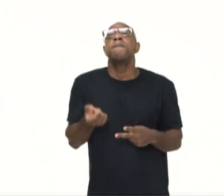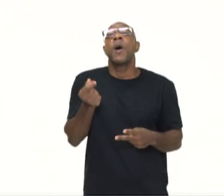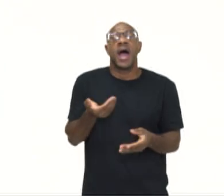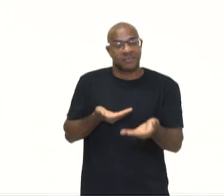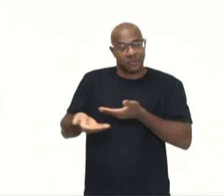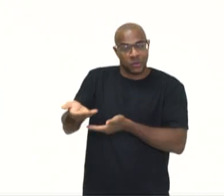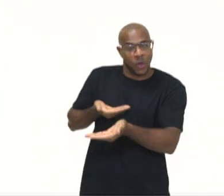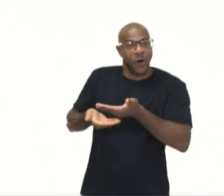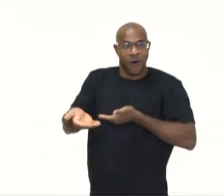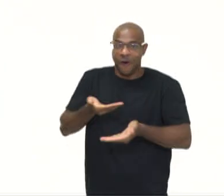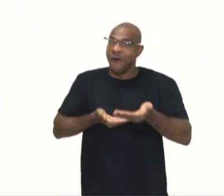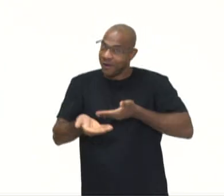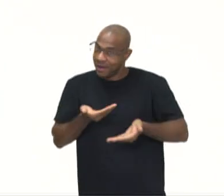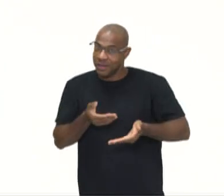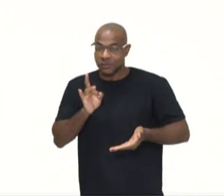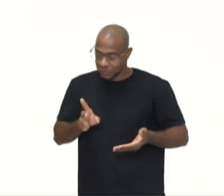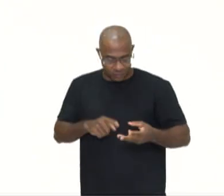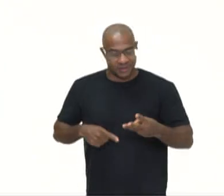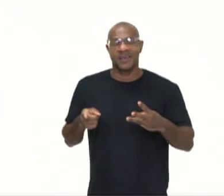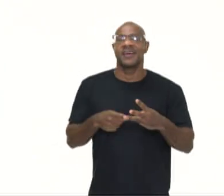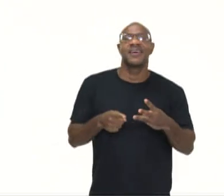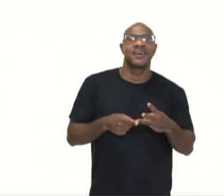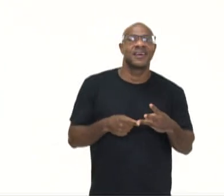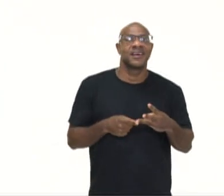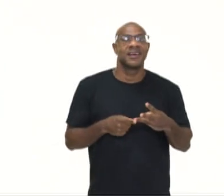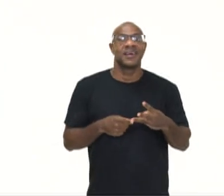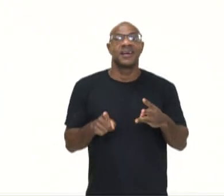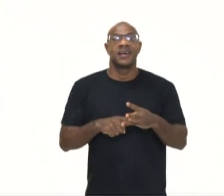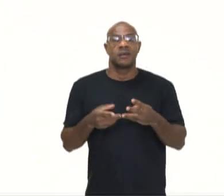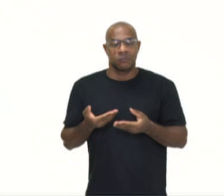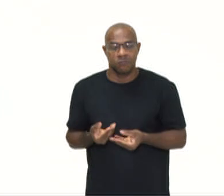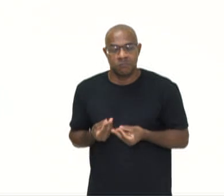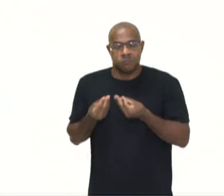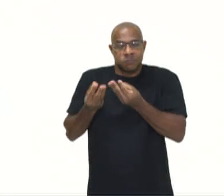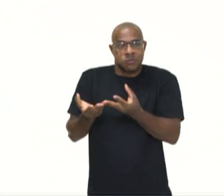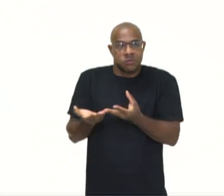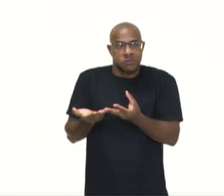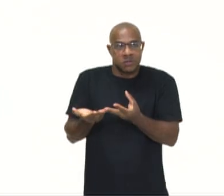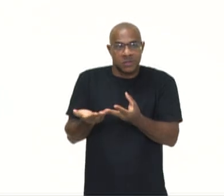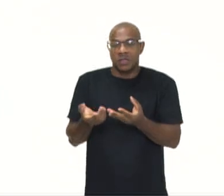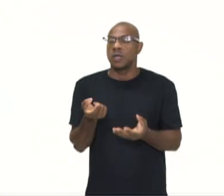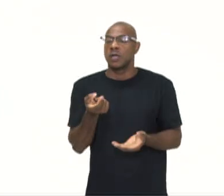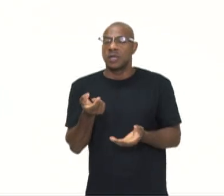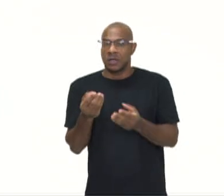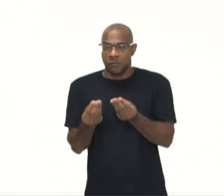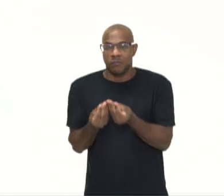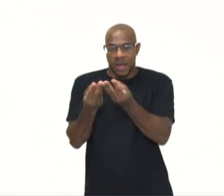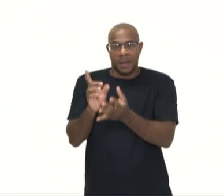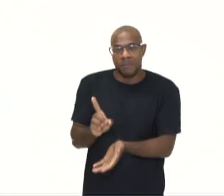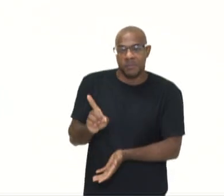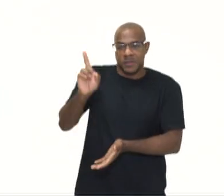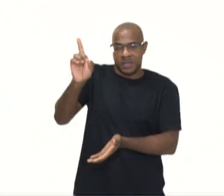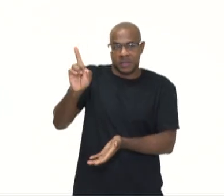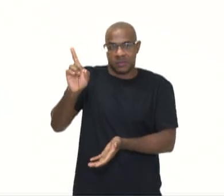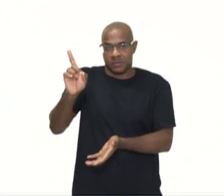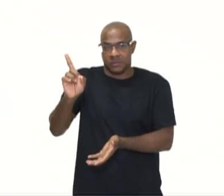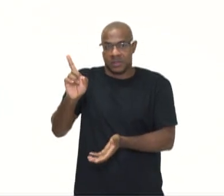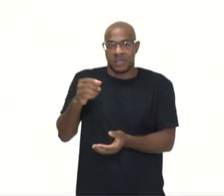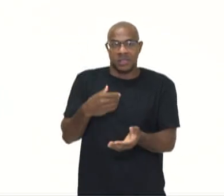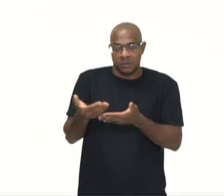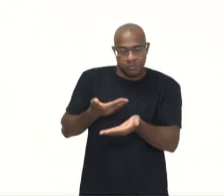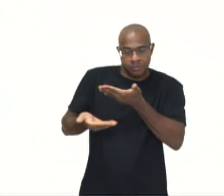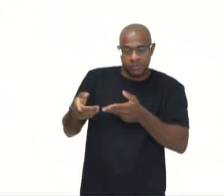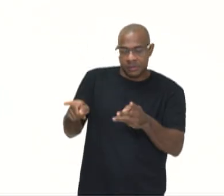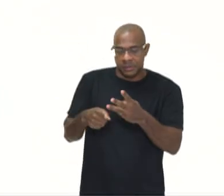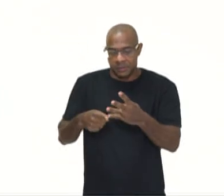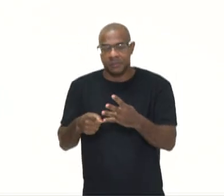moedas de troca somente, oferenda aos deuses e moeda de troca, ou D, como instrumento